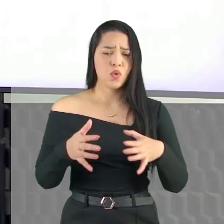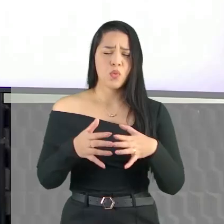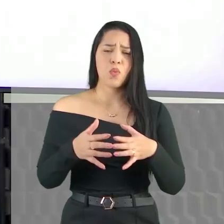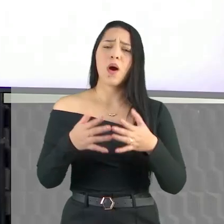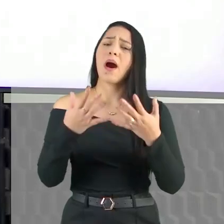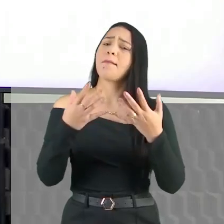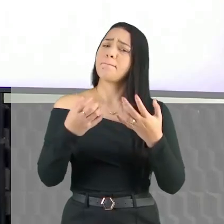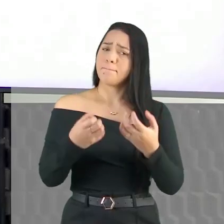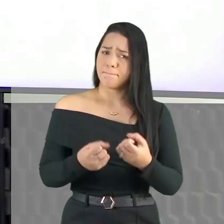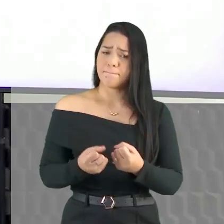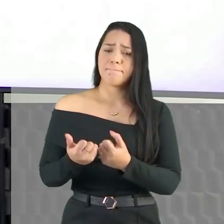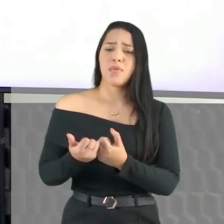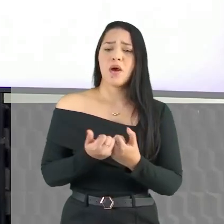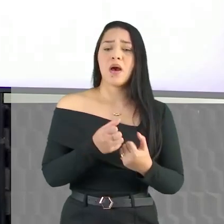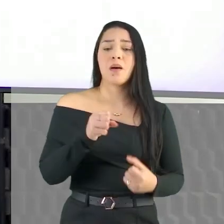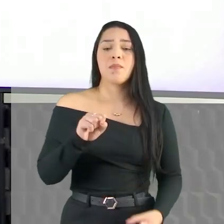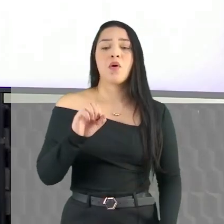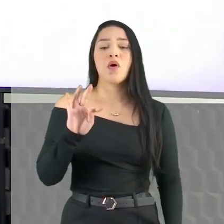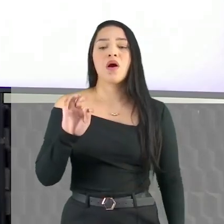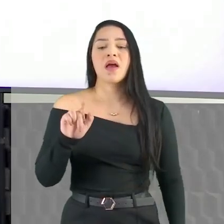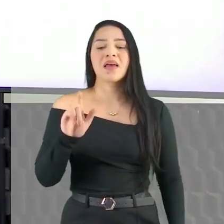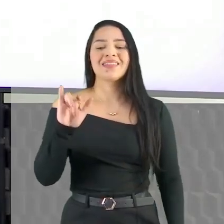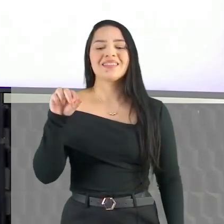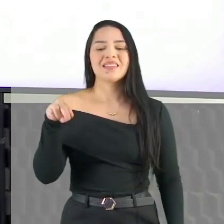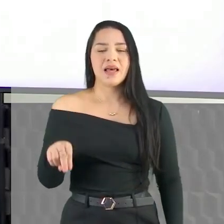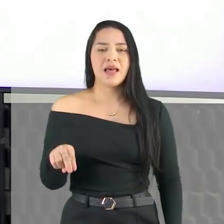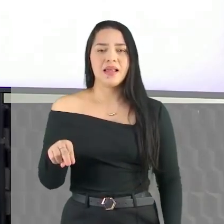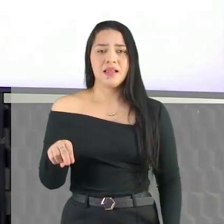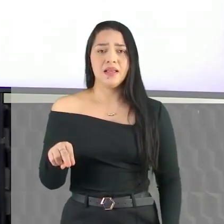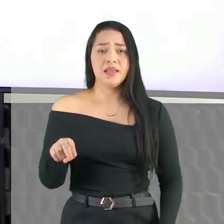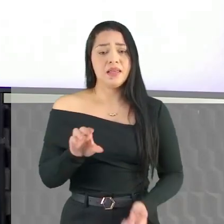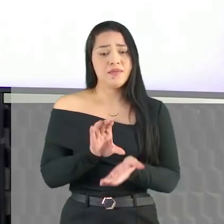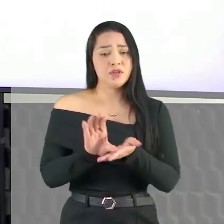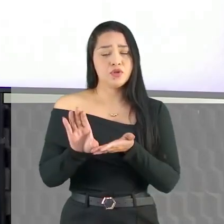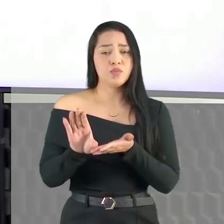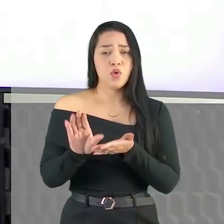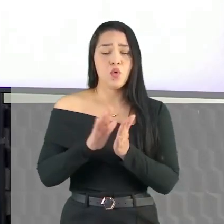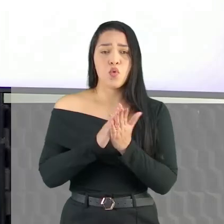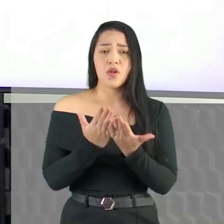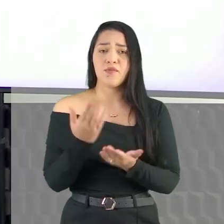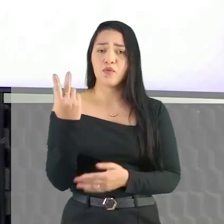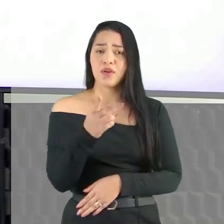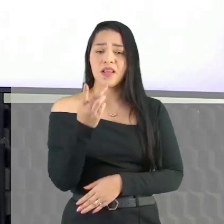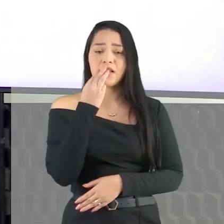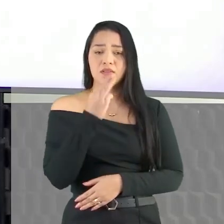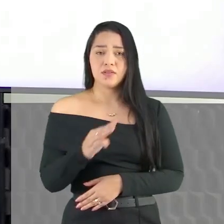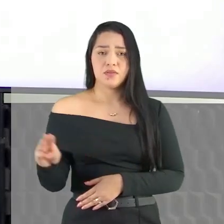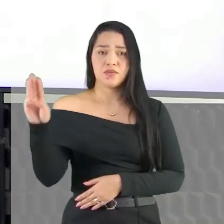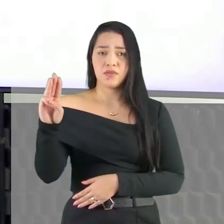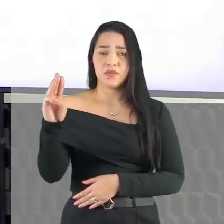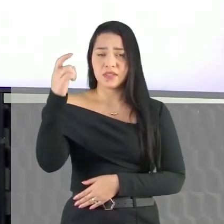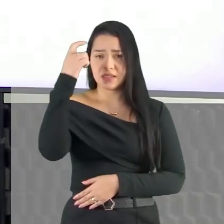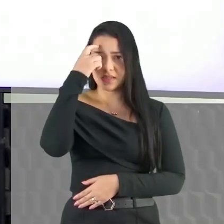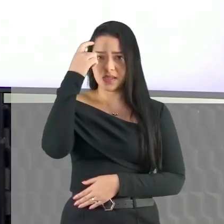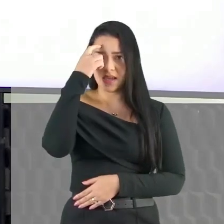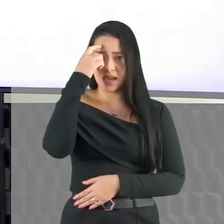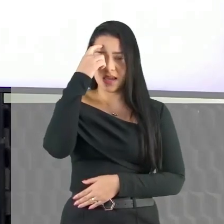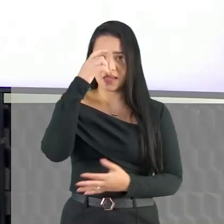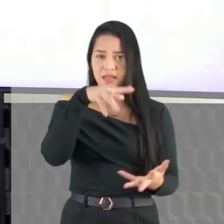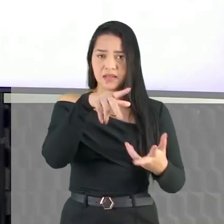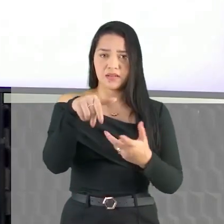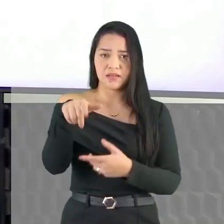Stalin, que patrocinou o livro Minha Luta, de Hitler, e o apoiou financeiramente em virtude de suas ideias